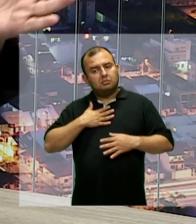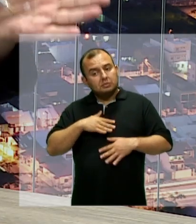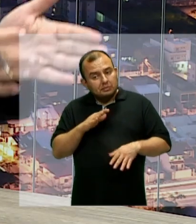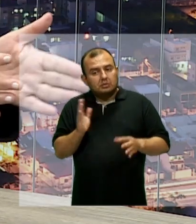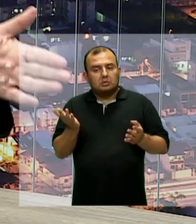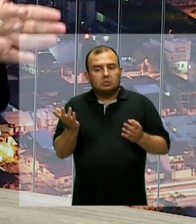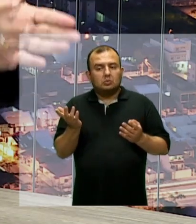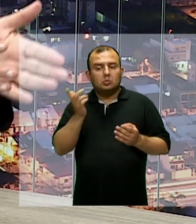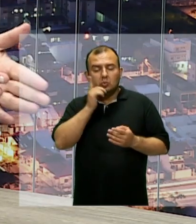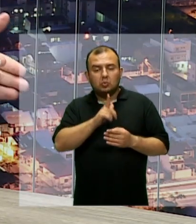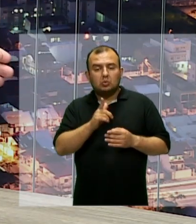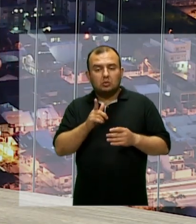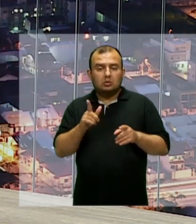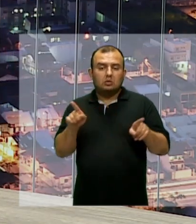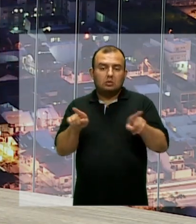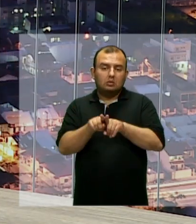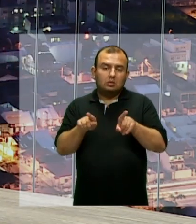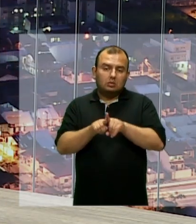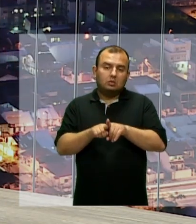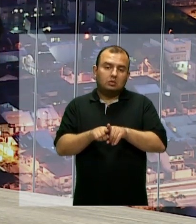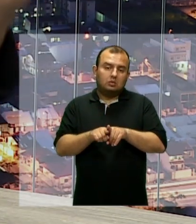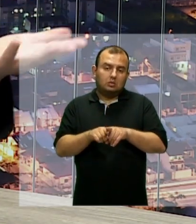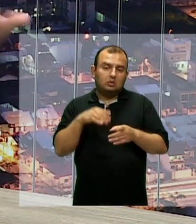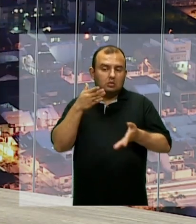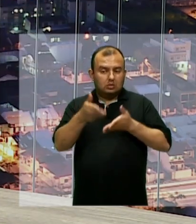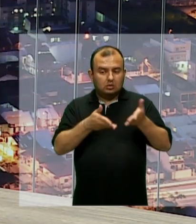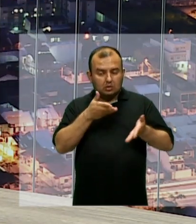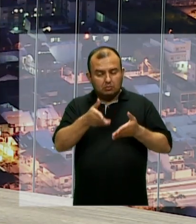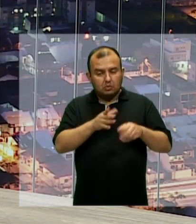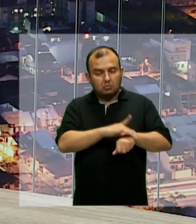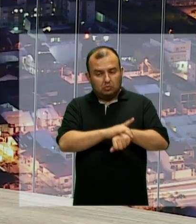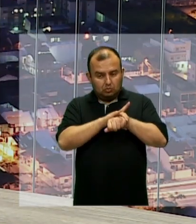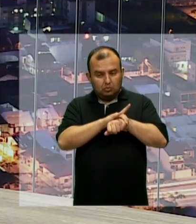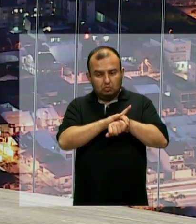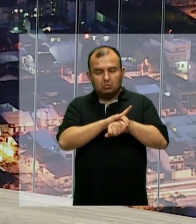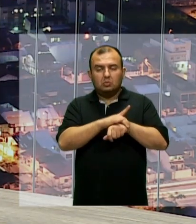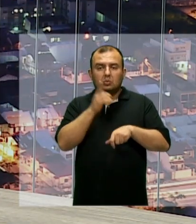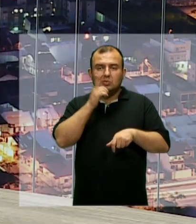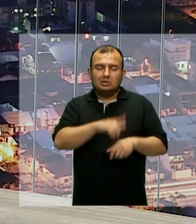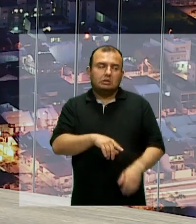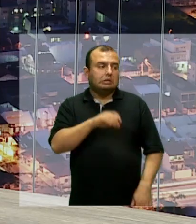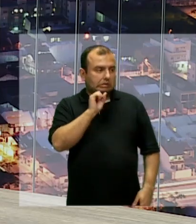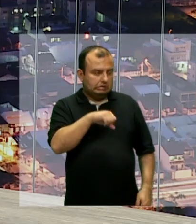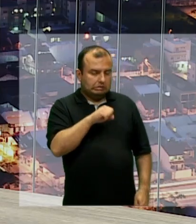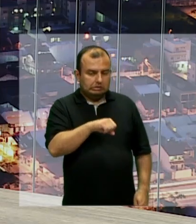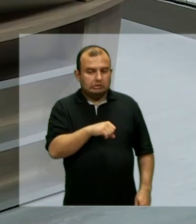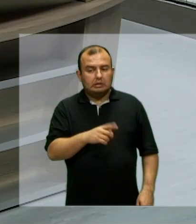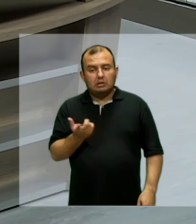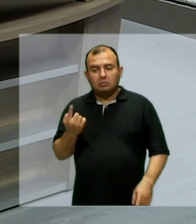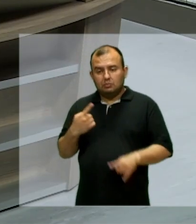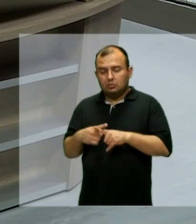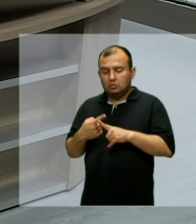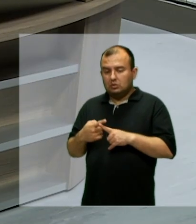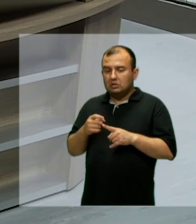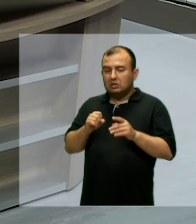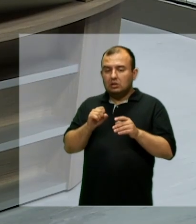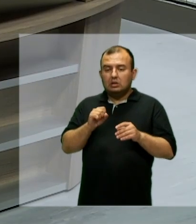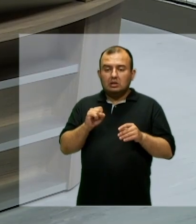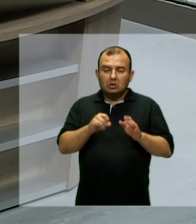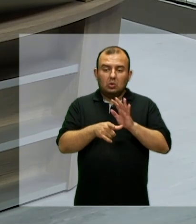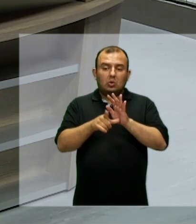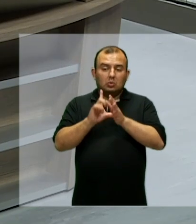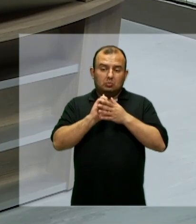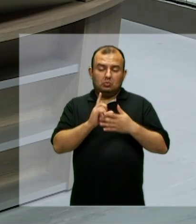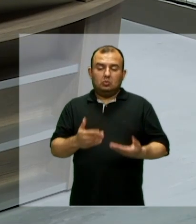seria para também ter quase uma garantia dessa remissão? Sim. Existem tumores que,